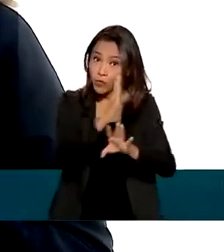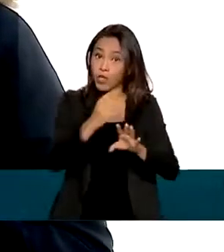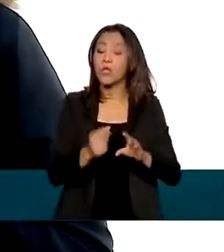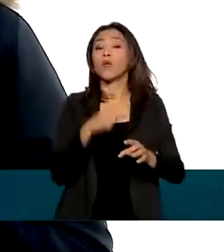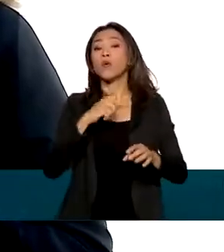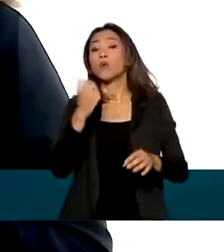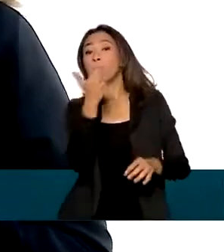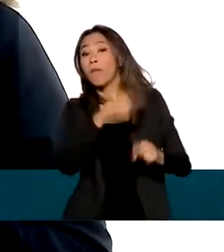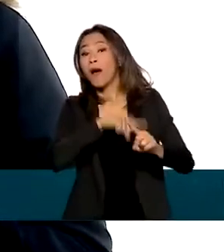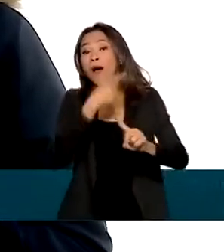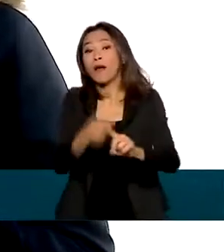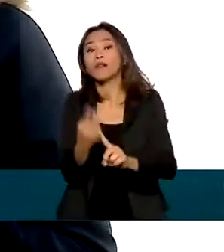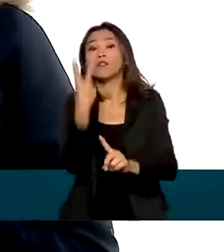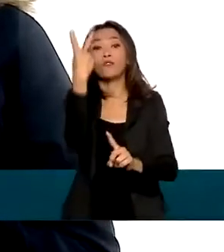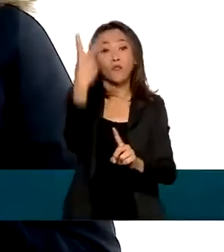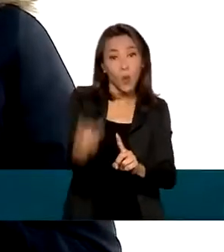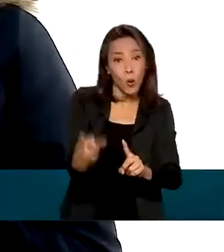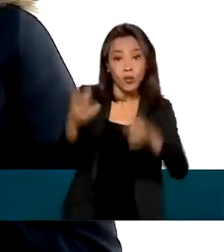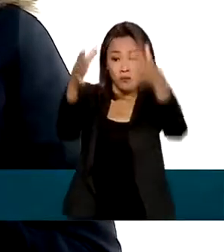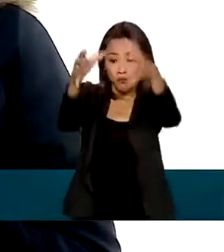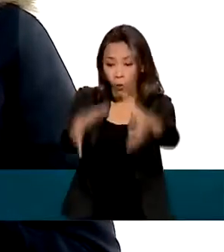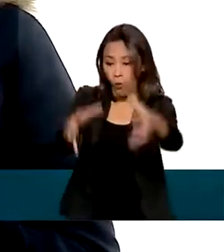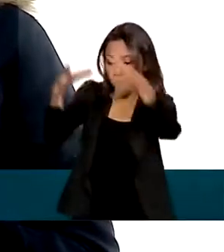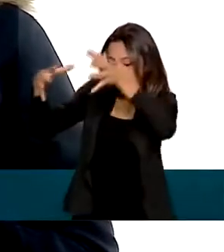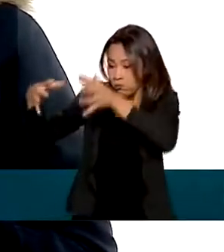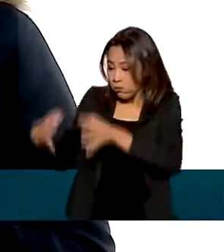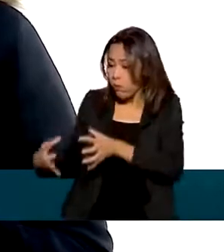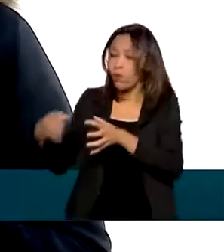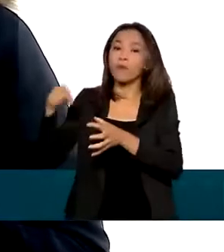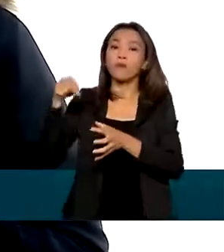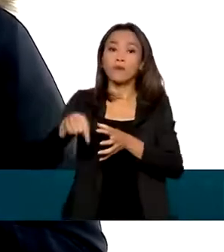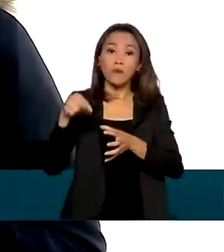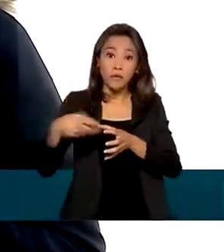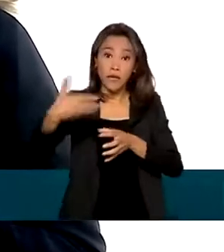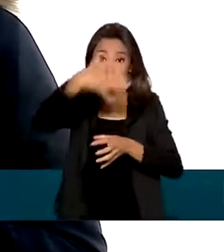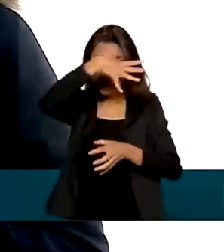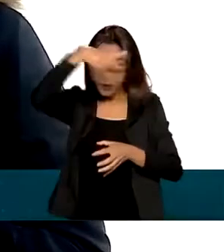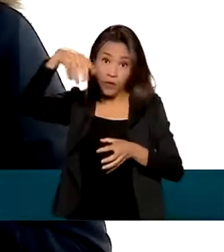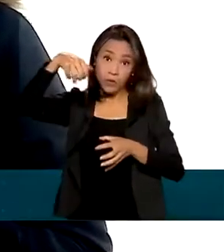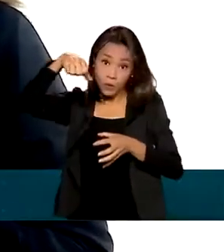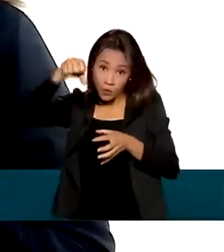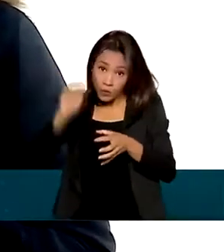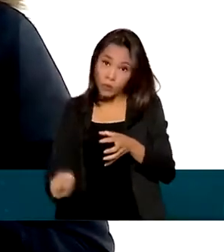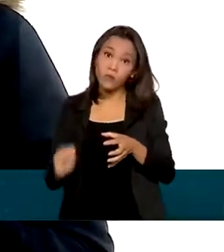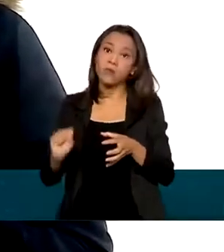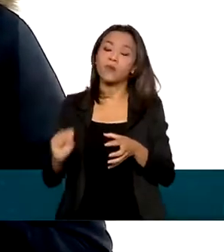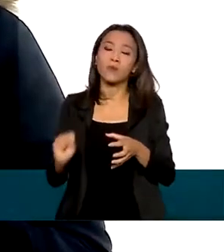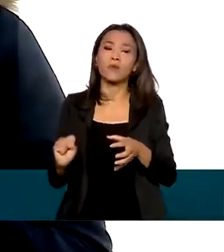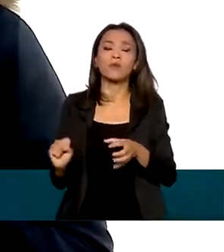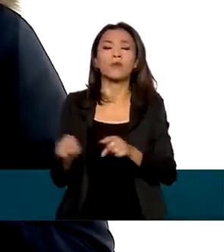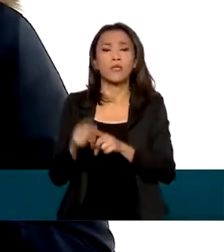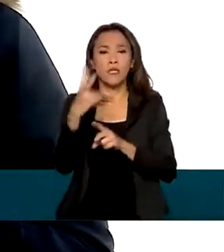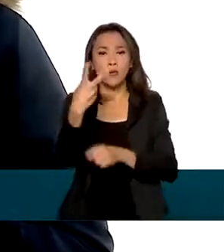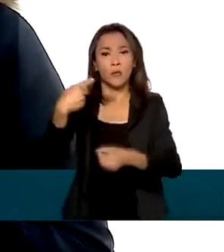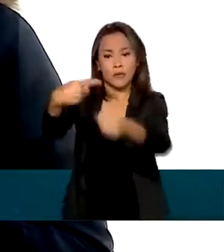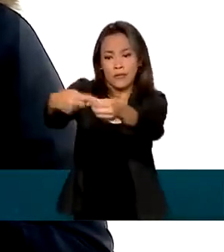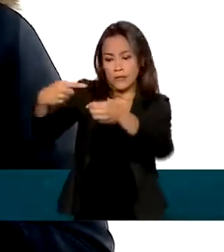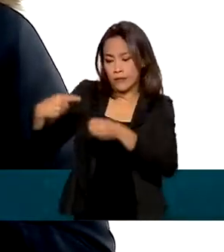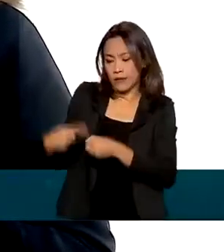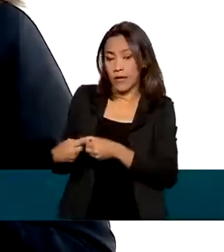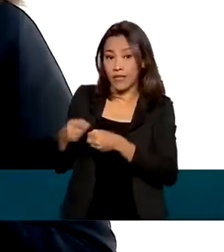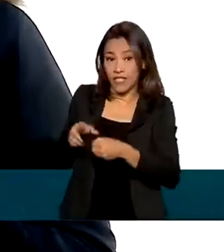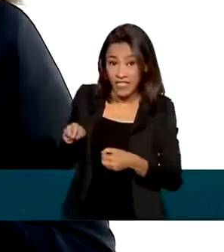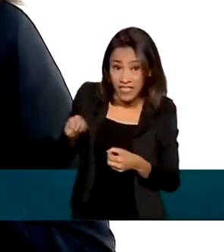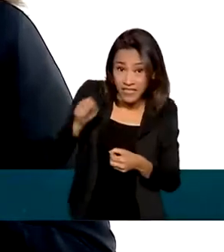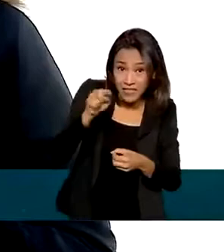outros dois radares desse tipo estão instalados na cidade sul-mato-grossense em Murtinho e Corumbá a